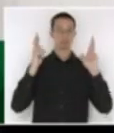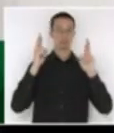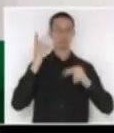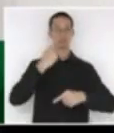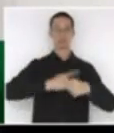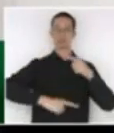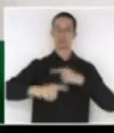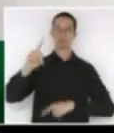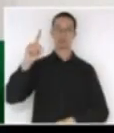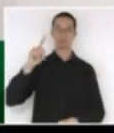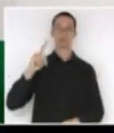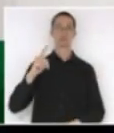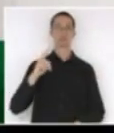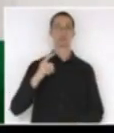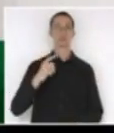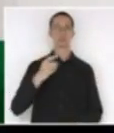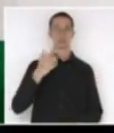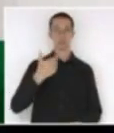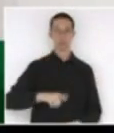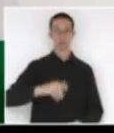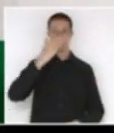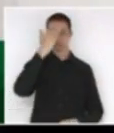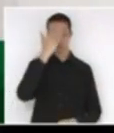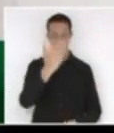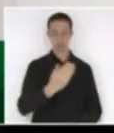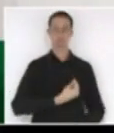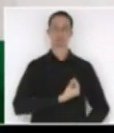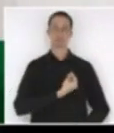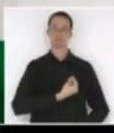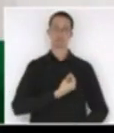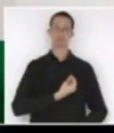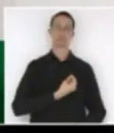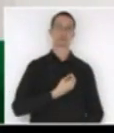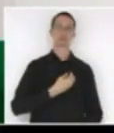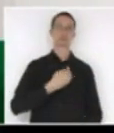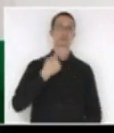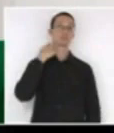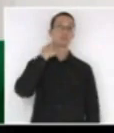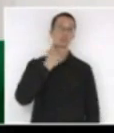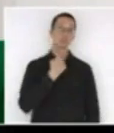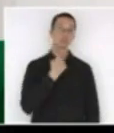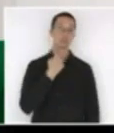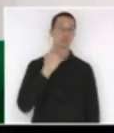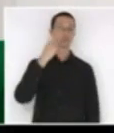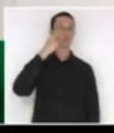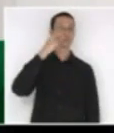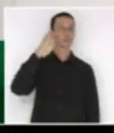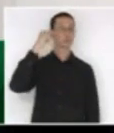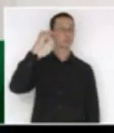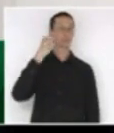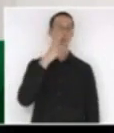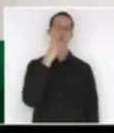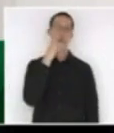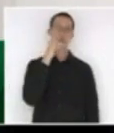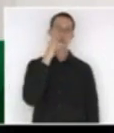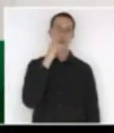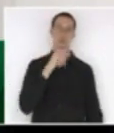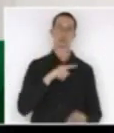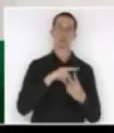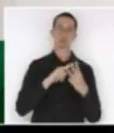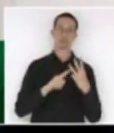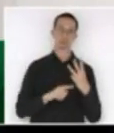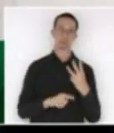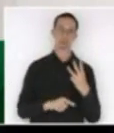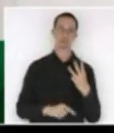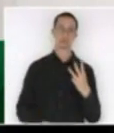a presença dos deputados Silvio Dreve, Gelson Merizio e deputado Kennedy, que prestigiaram este evento